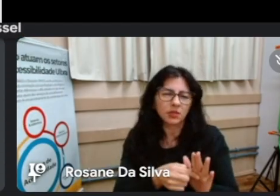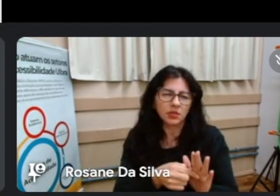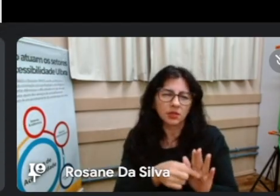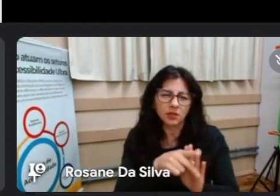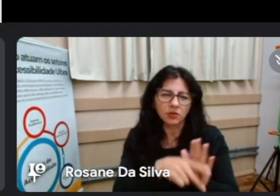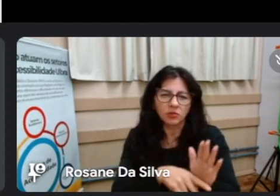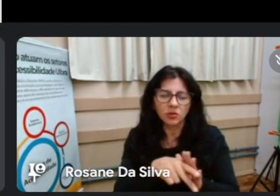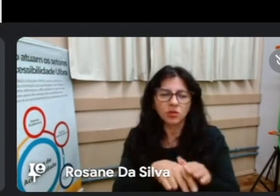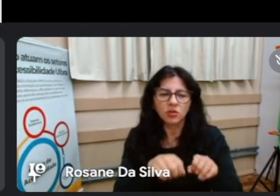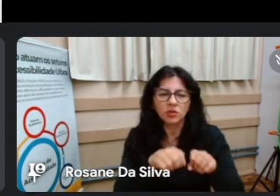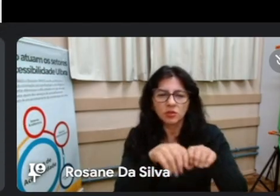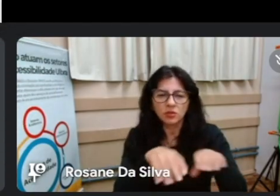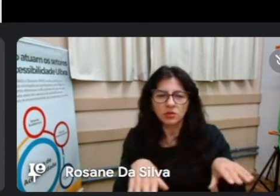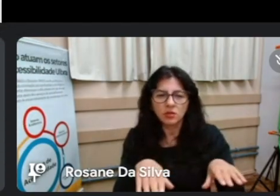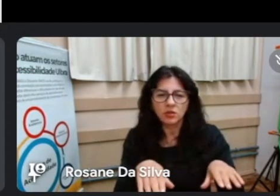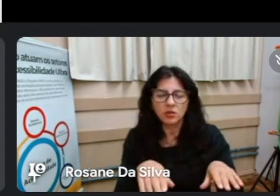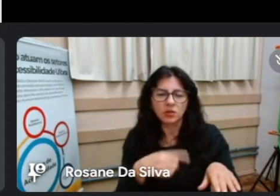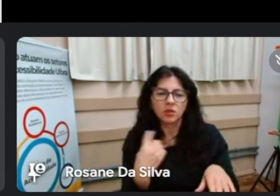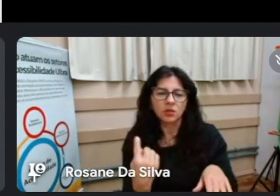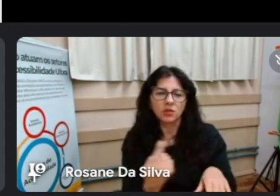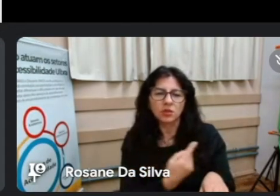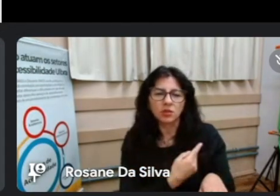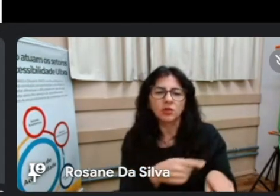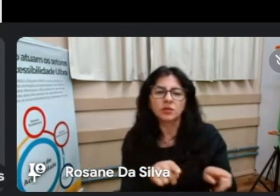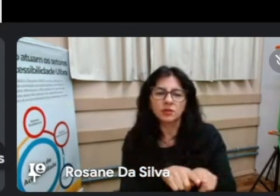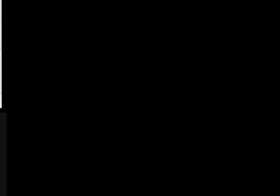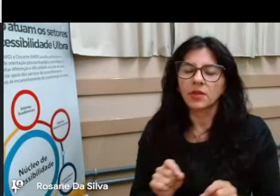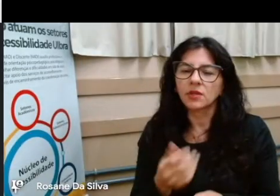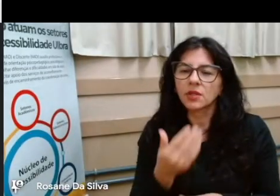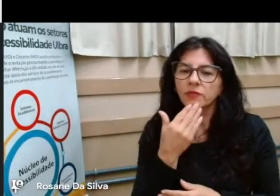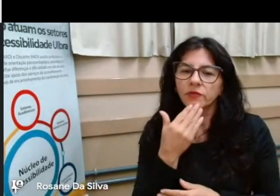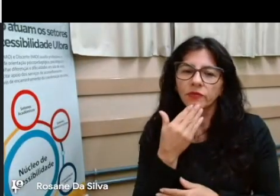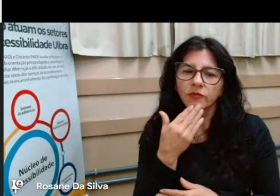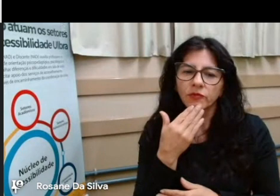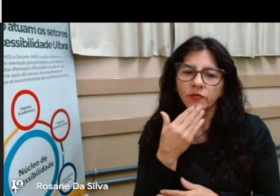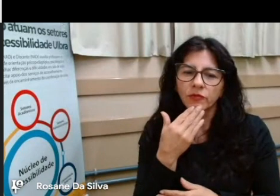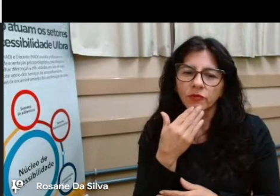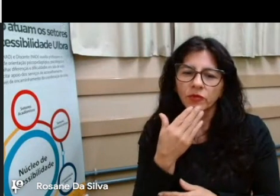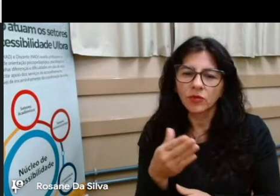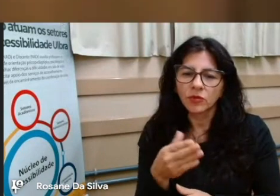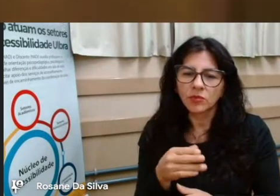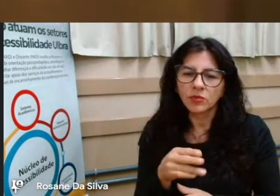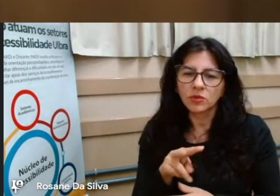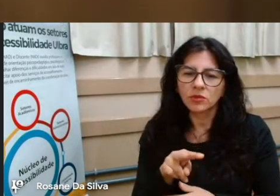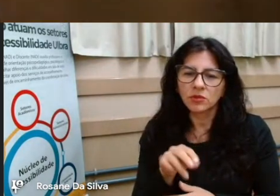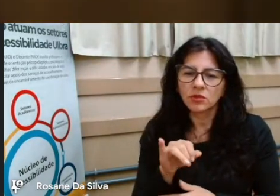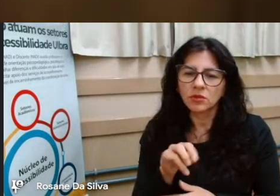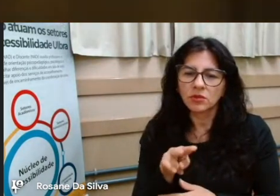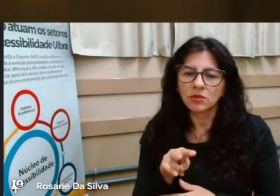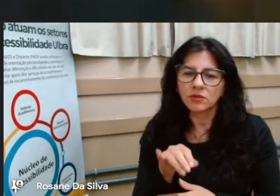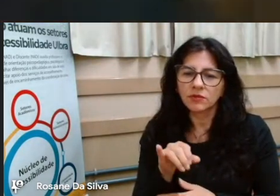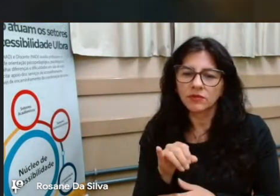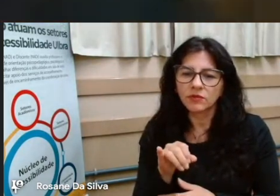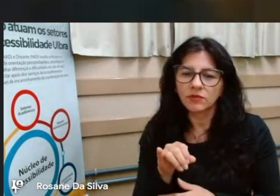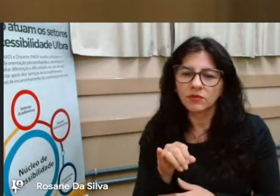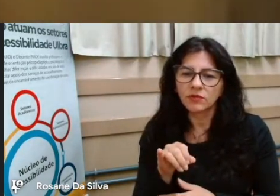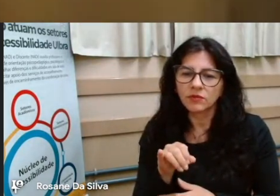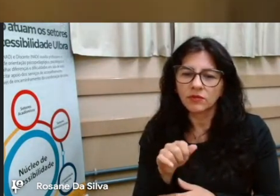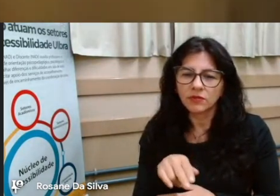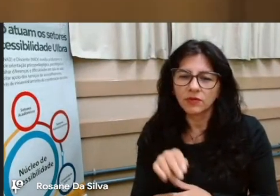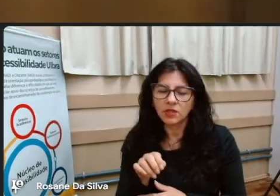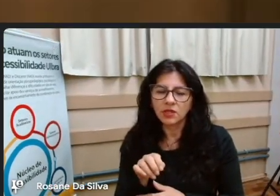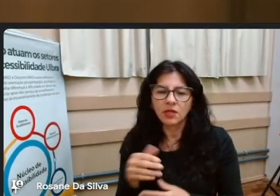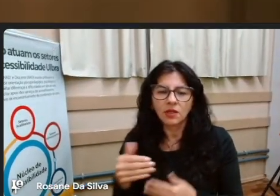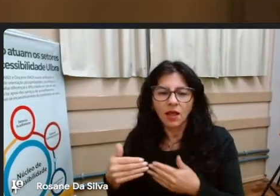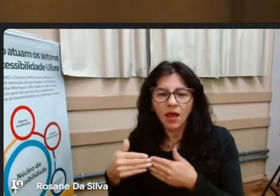lá deixado também disponível pro pessoal ter acesso Então nesse momento Ah vou pedir que a a Vivi